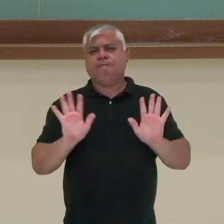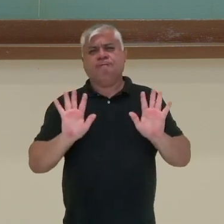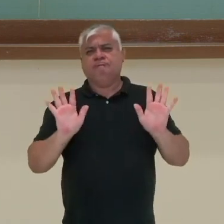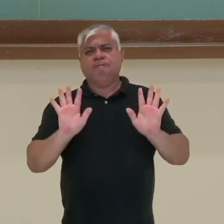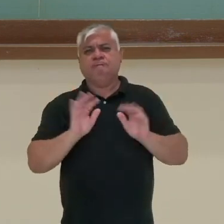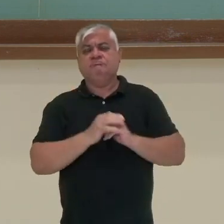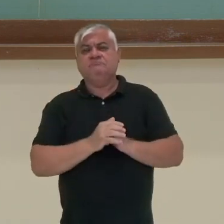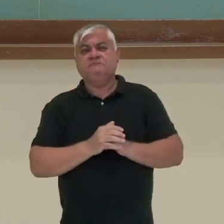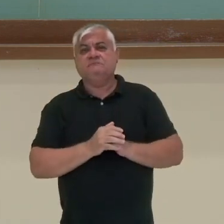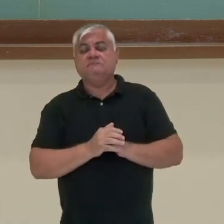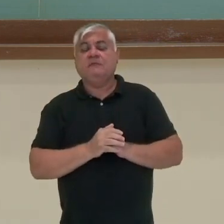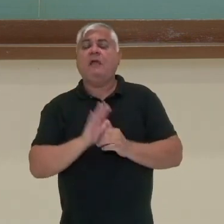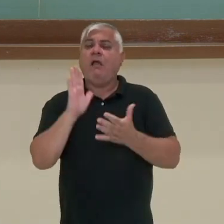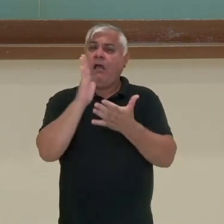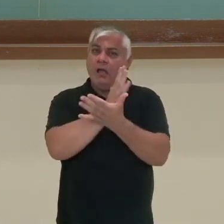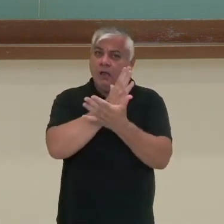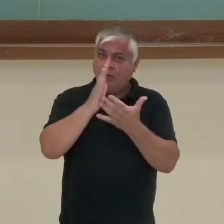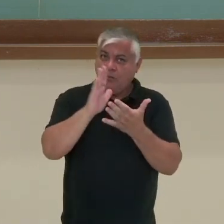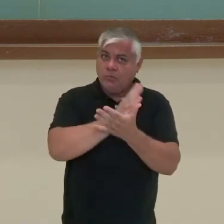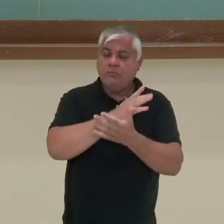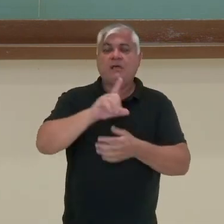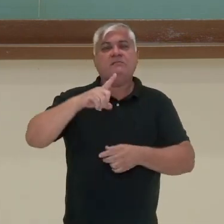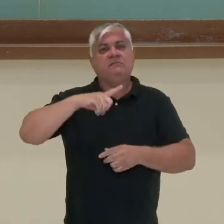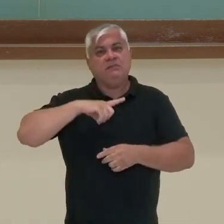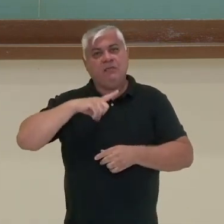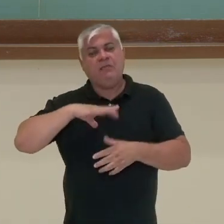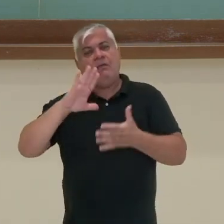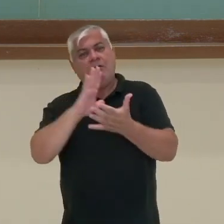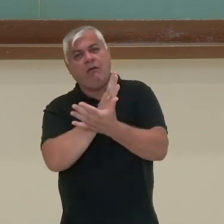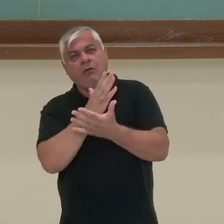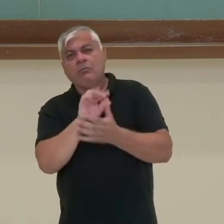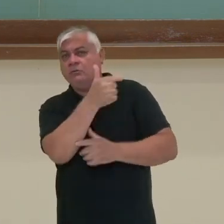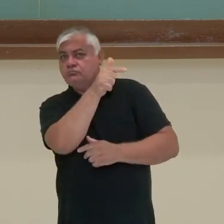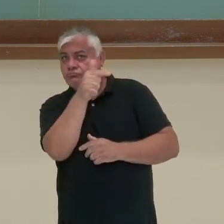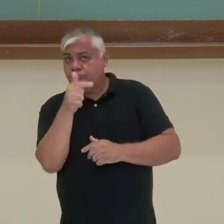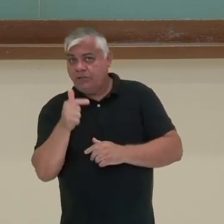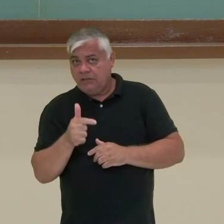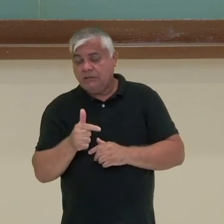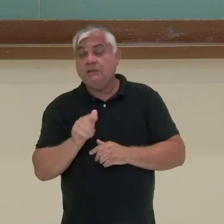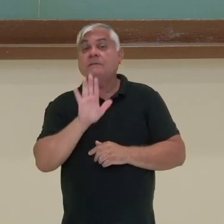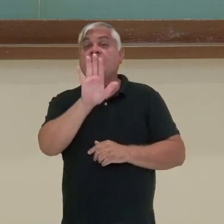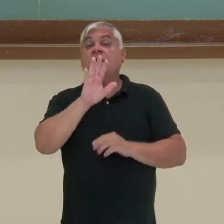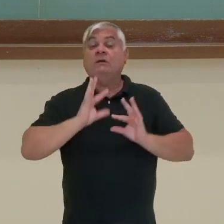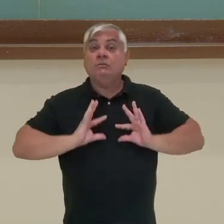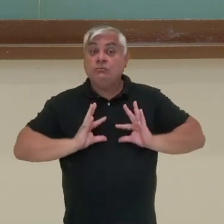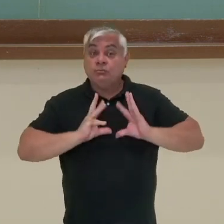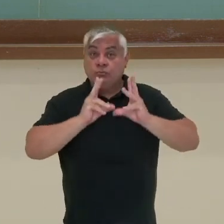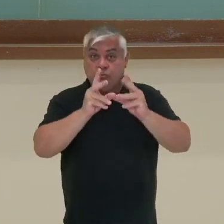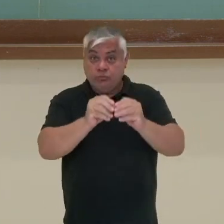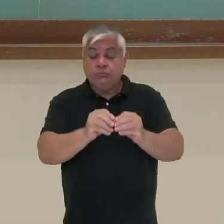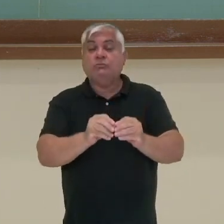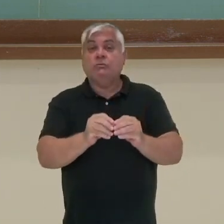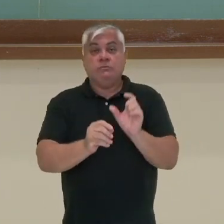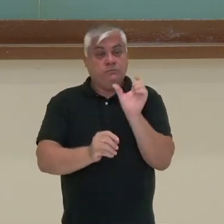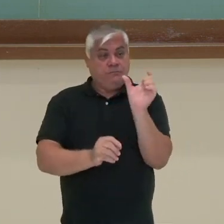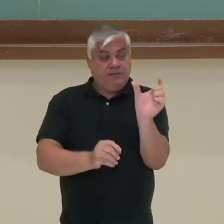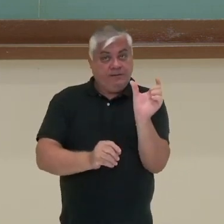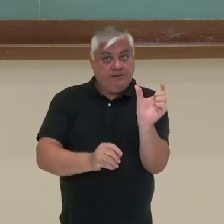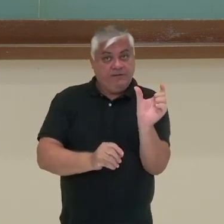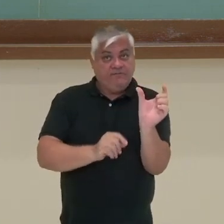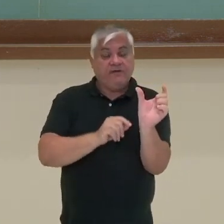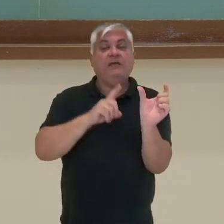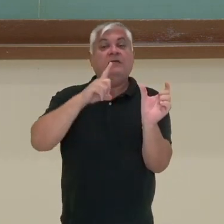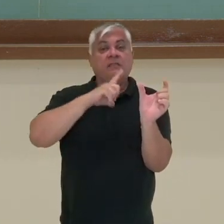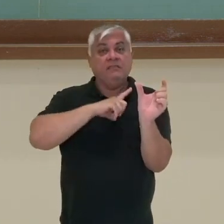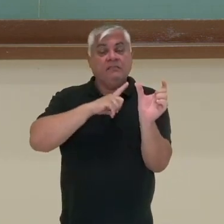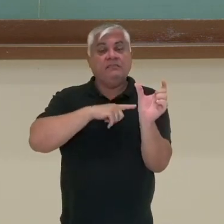Não, tá? Algumas vezes vai ter acento, outras vezes não. Porém, toda sílaba, né, toda palavra vai ter